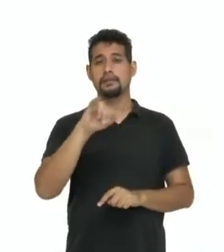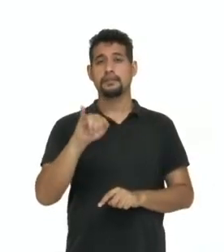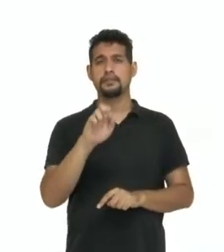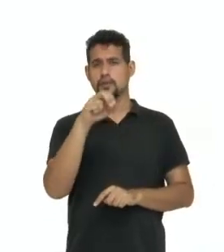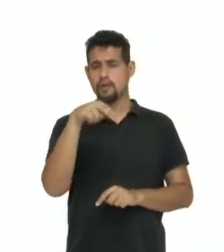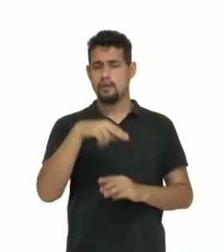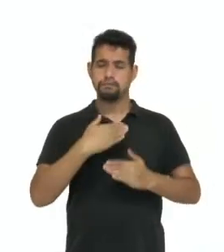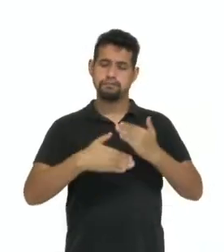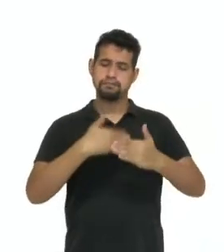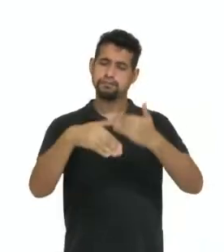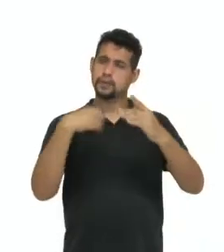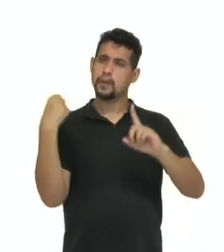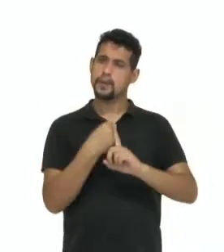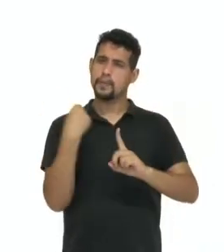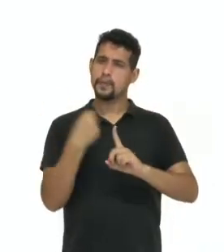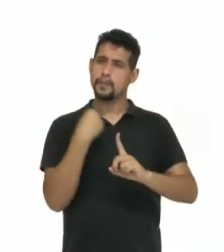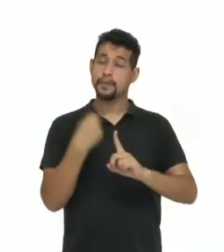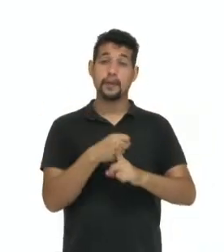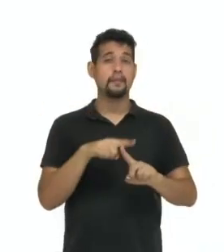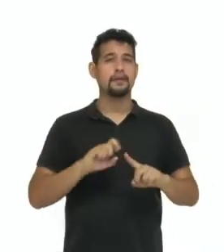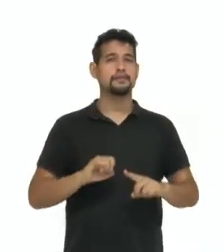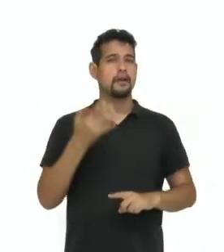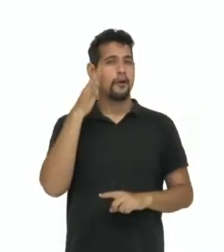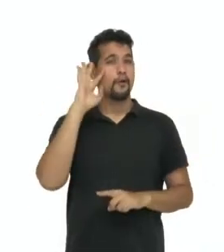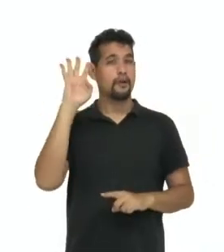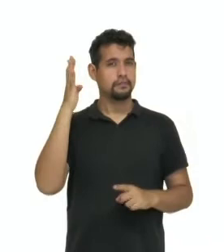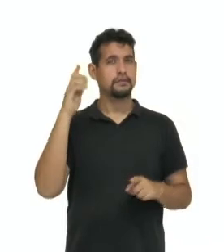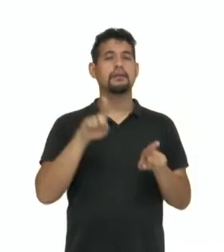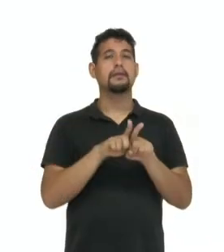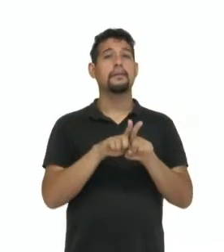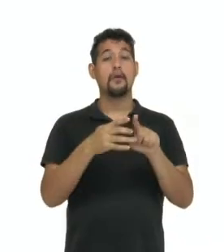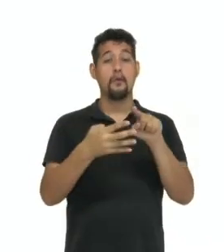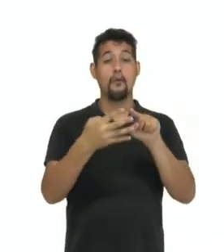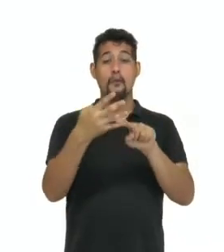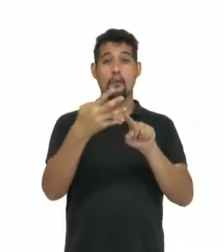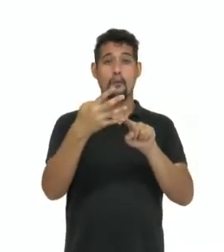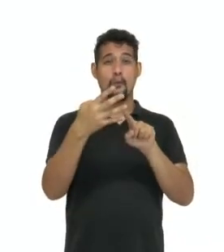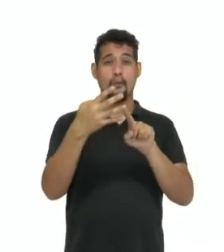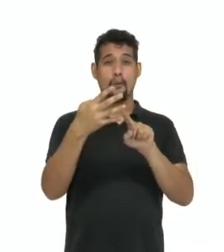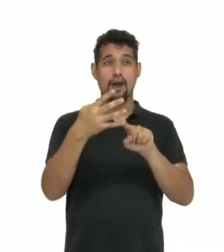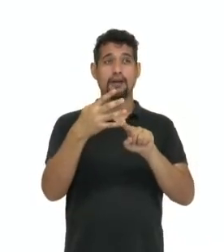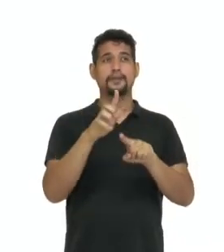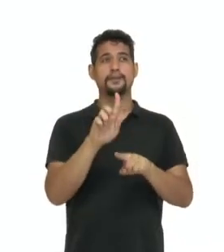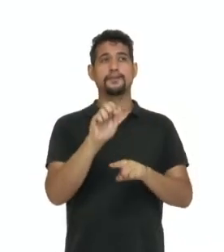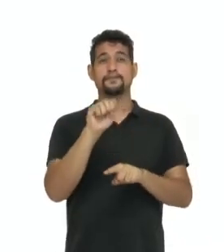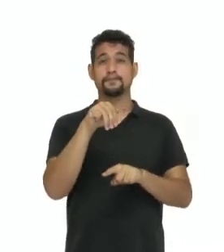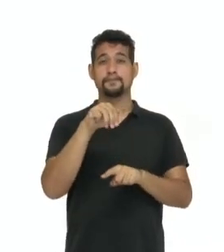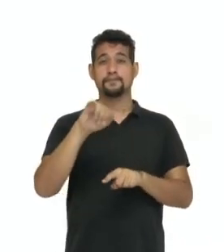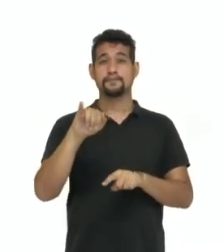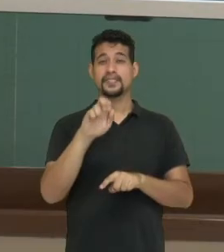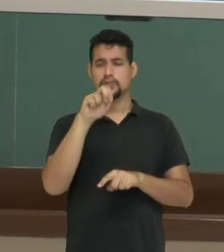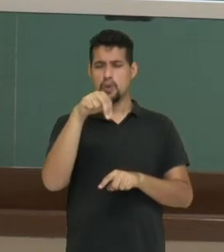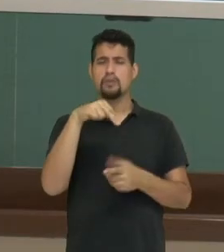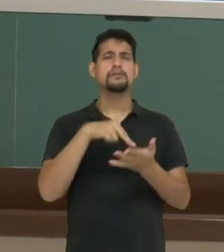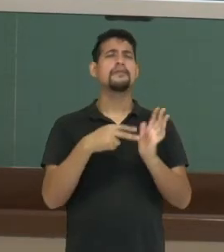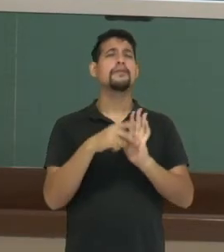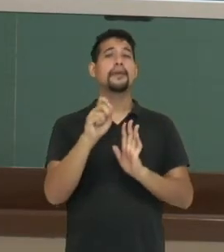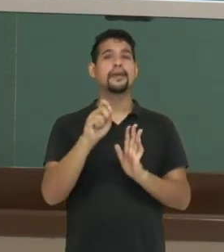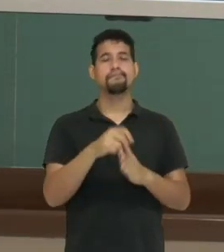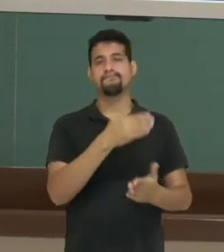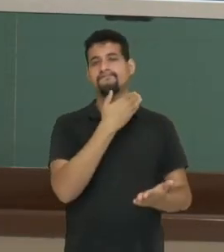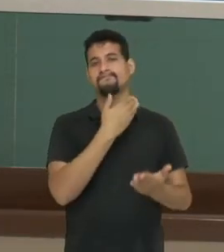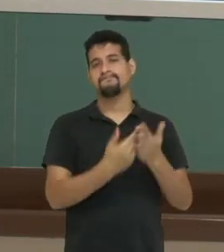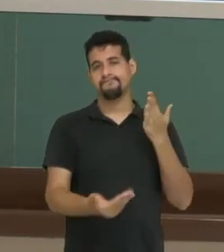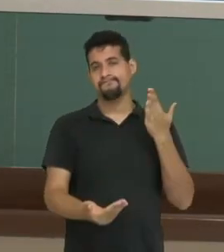luta. E se ocorrer um 4º Gamjeon, ele será desclassificado. Então, a regra